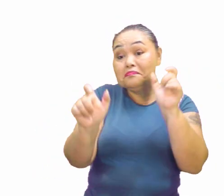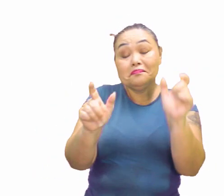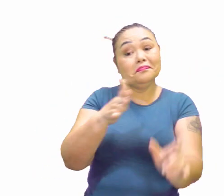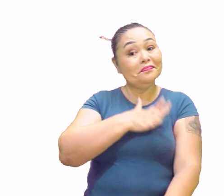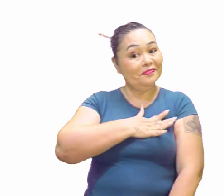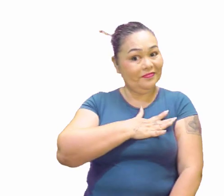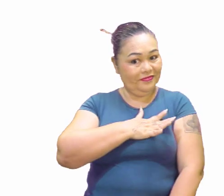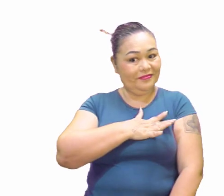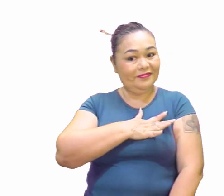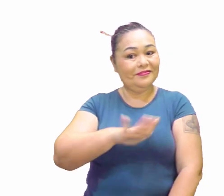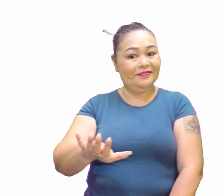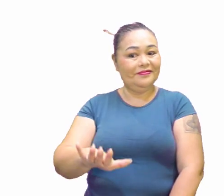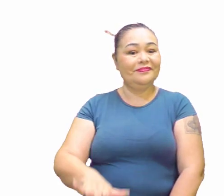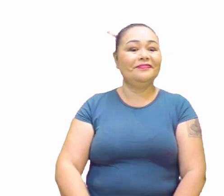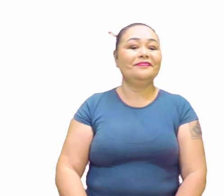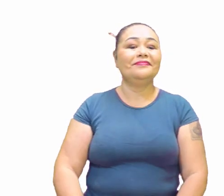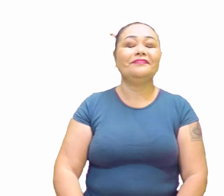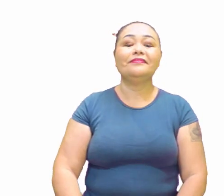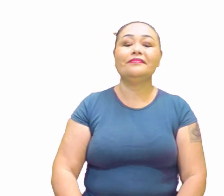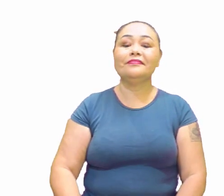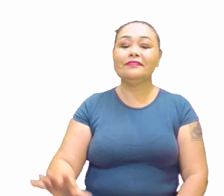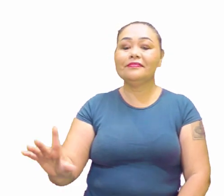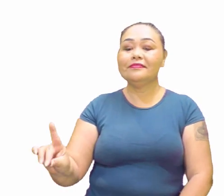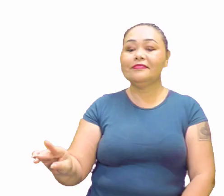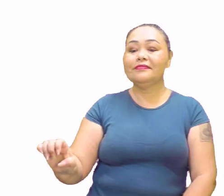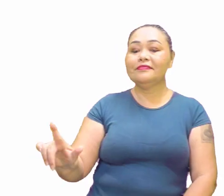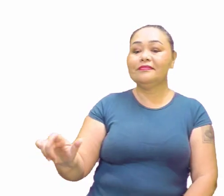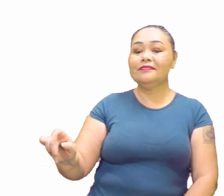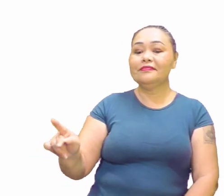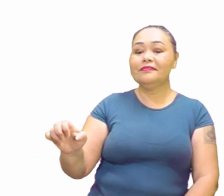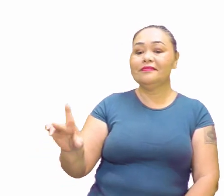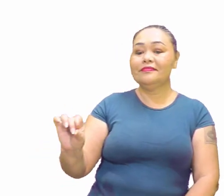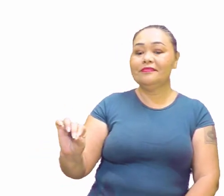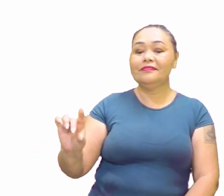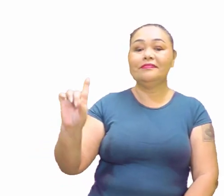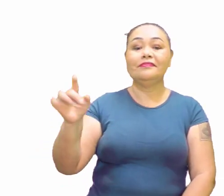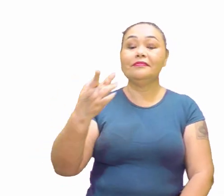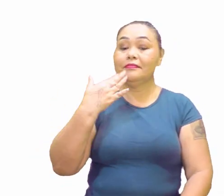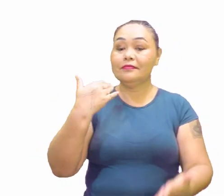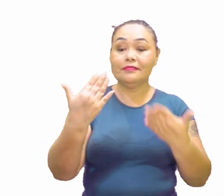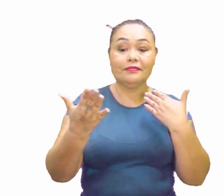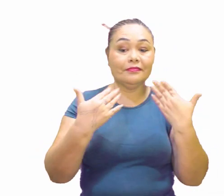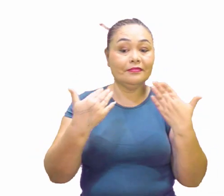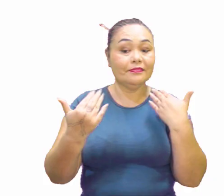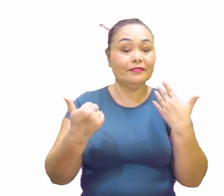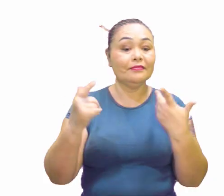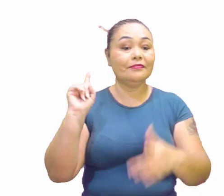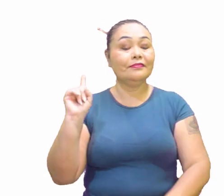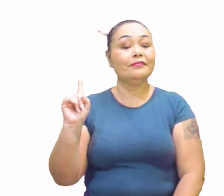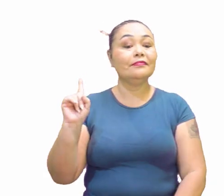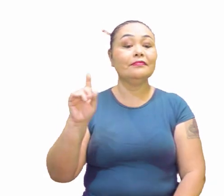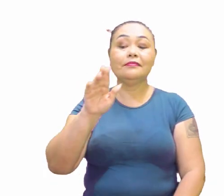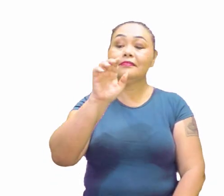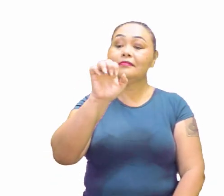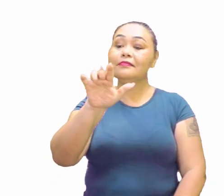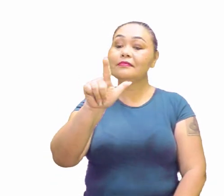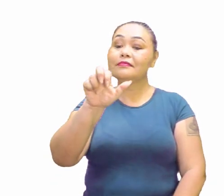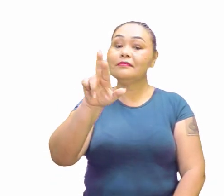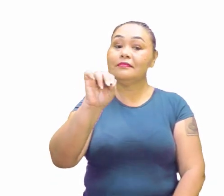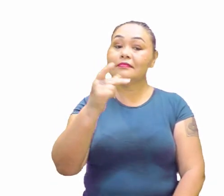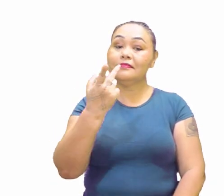gosta. Adélia Prado. Então, vamos lá para o nosso tom de conversa. Ó, o eu